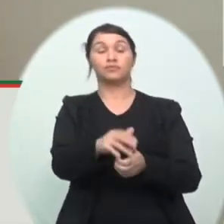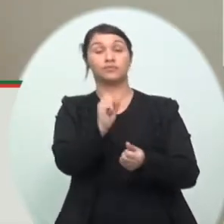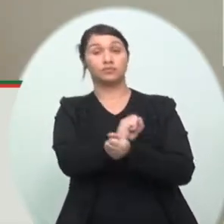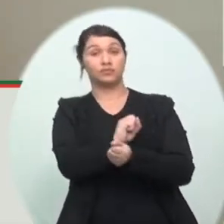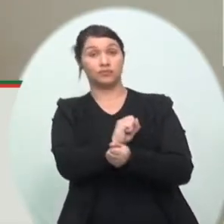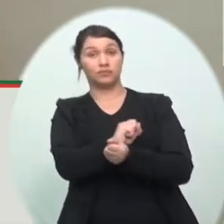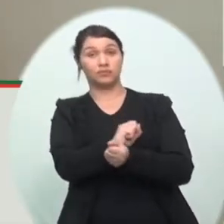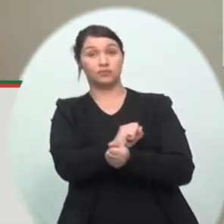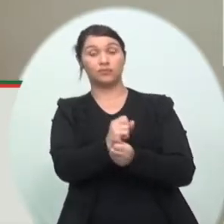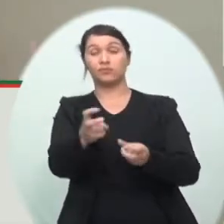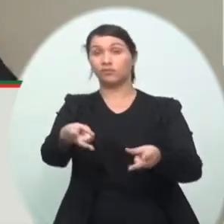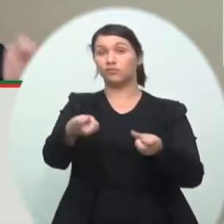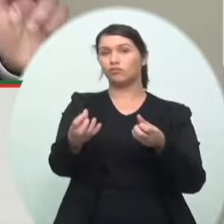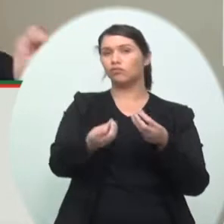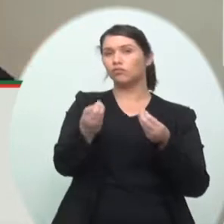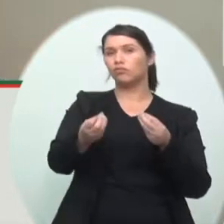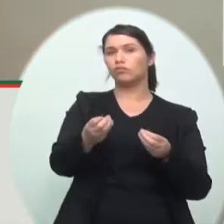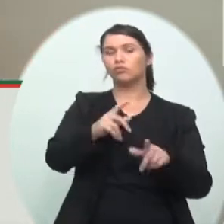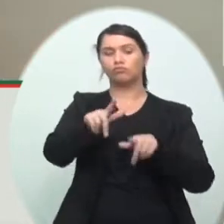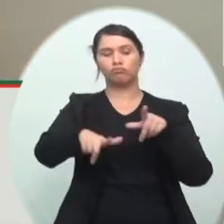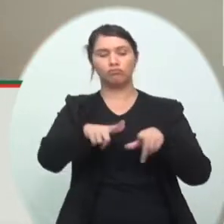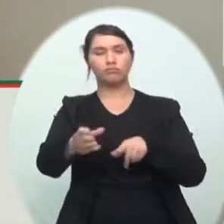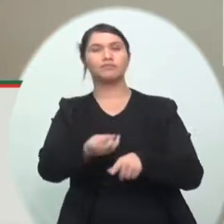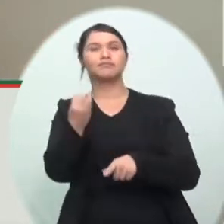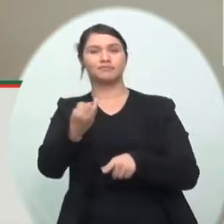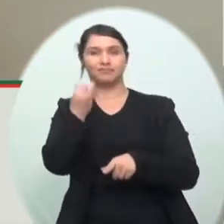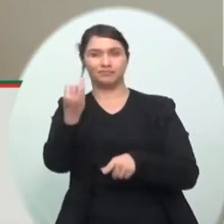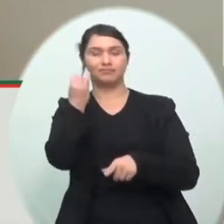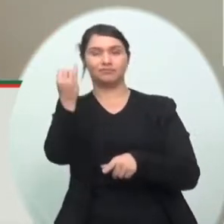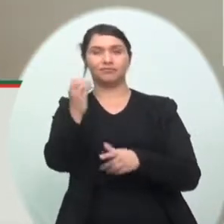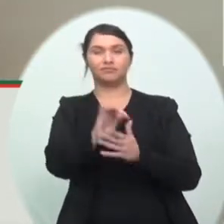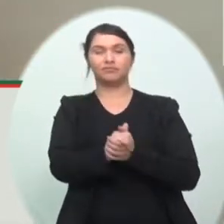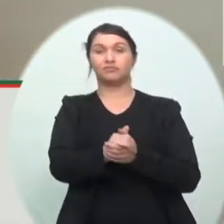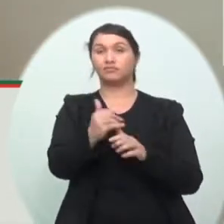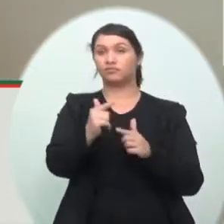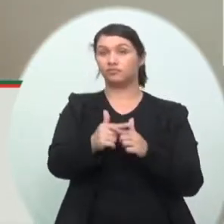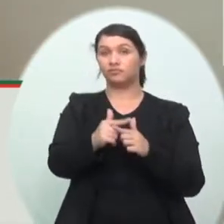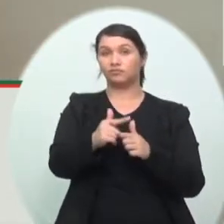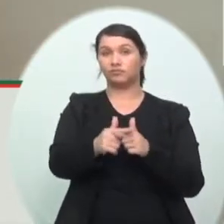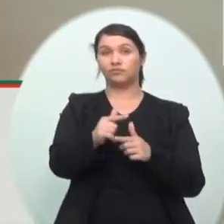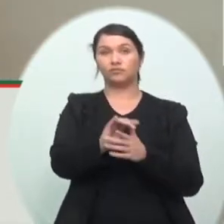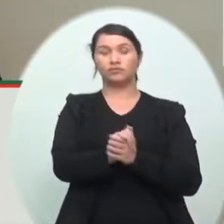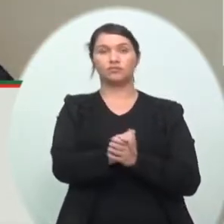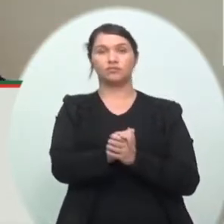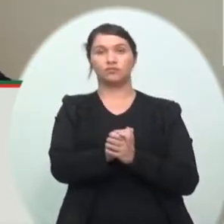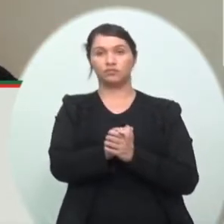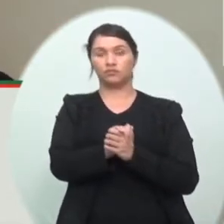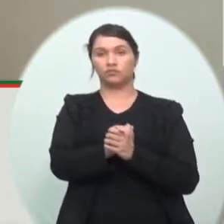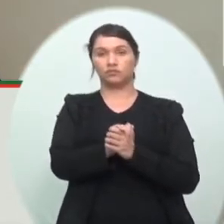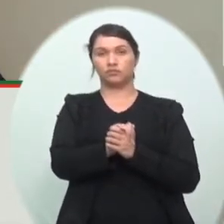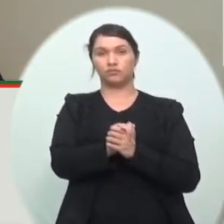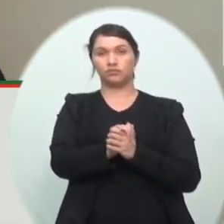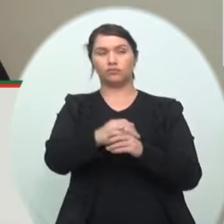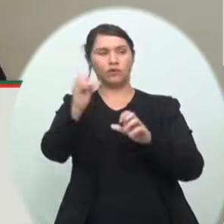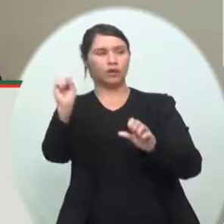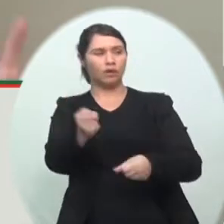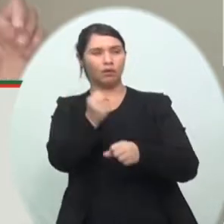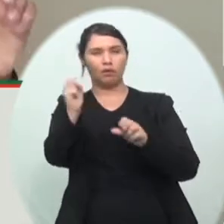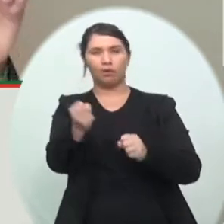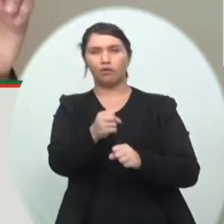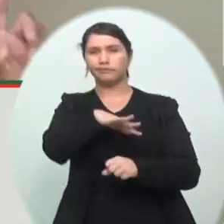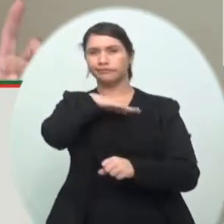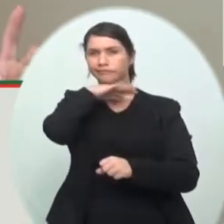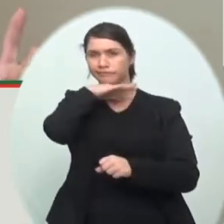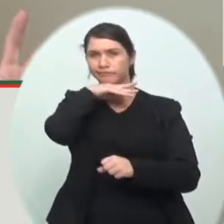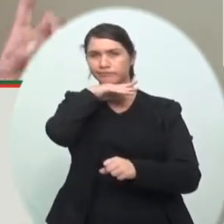trabalho tão belo e maravilhoso, porque tenho certeza que ao momento que elas não fizeram um trabalho de higienização de qualidade,